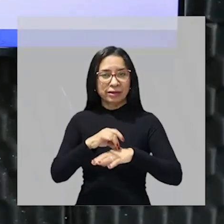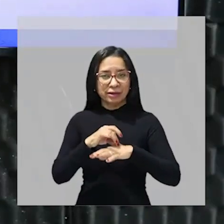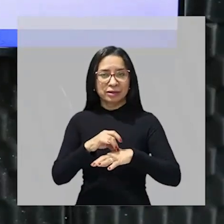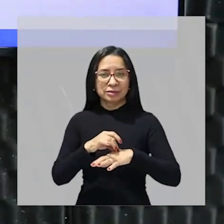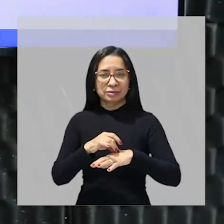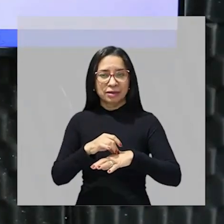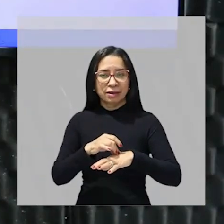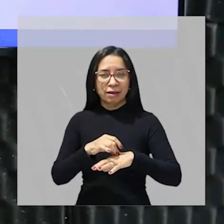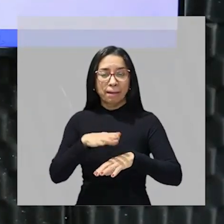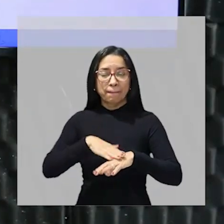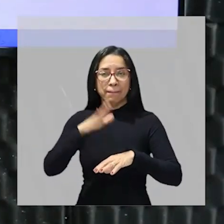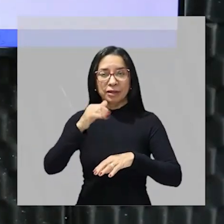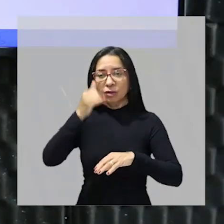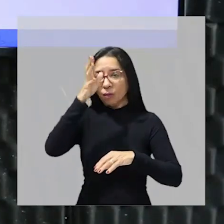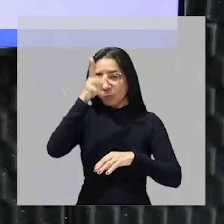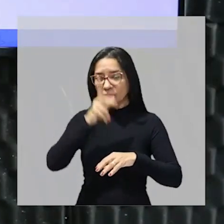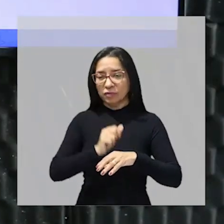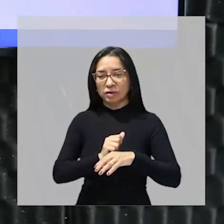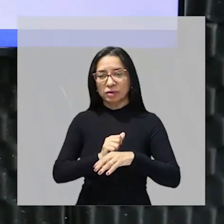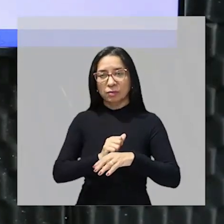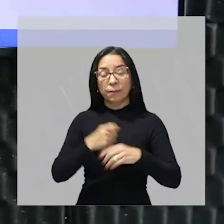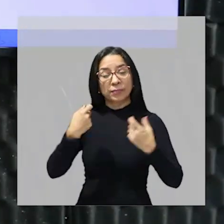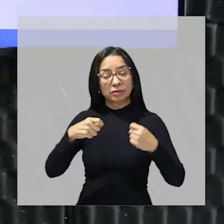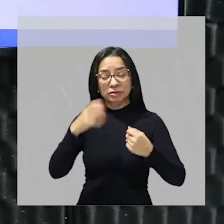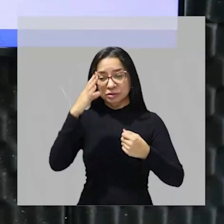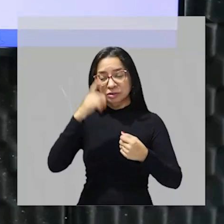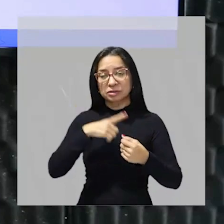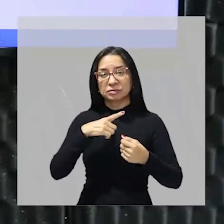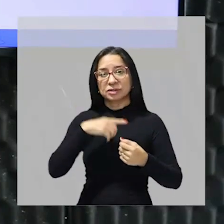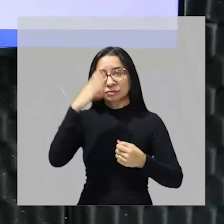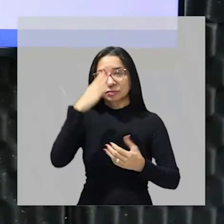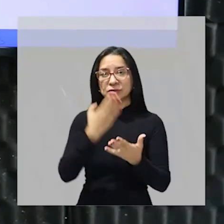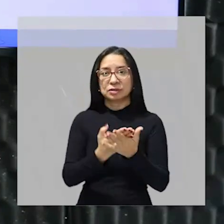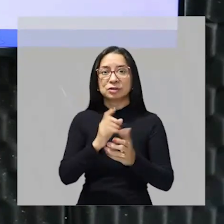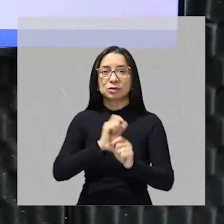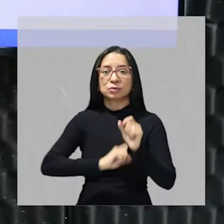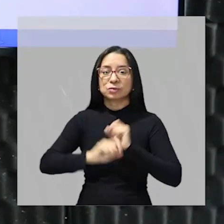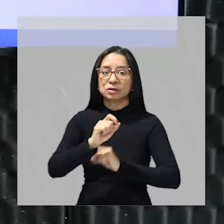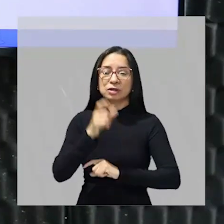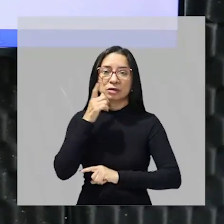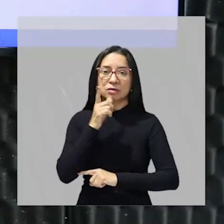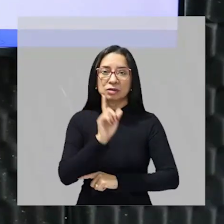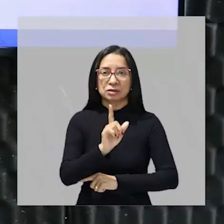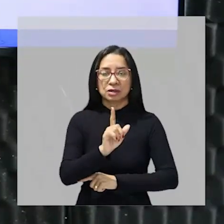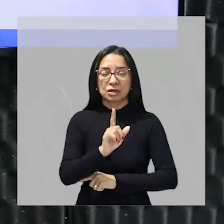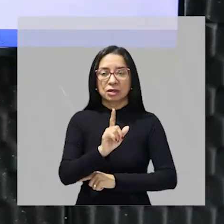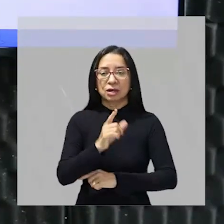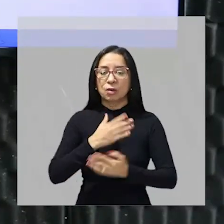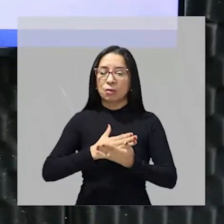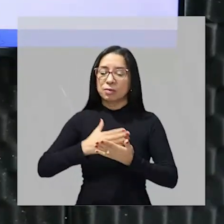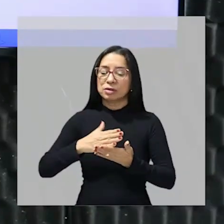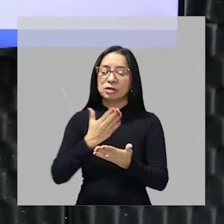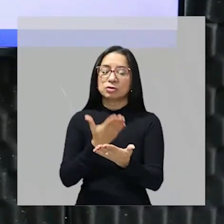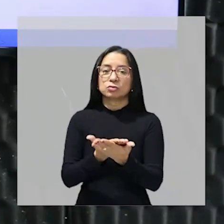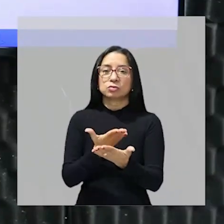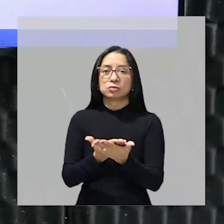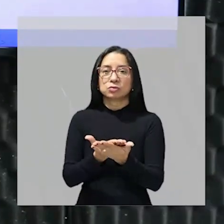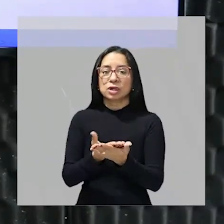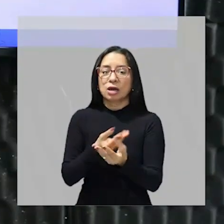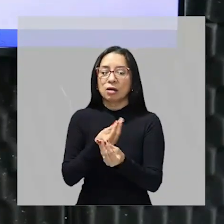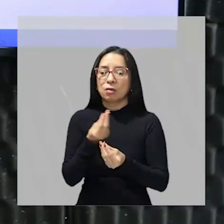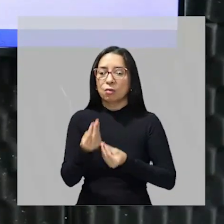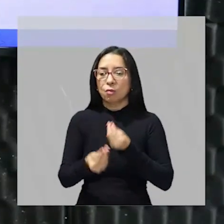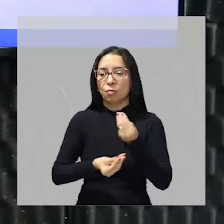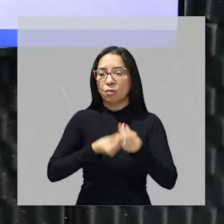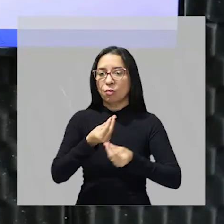do que eu quero alcançar, tá? Para daí eu partir para estudar a melhor forma